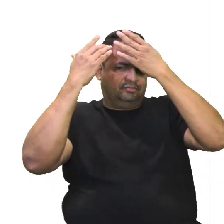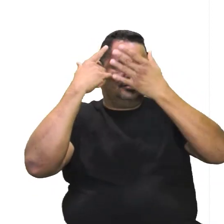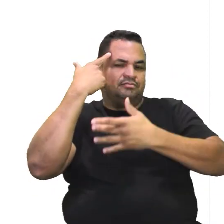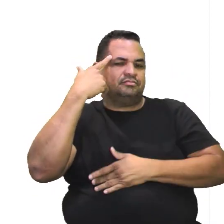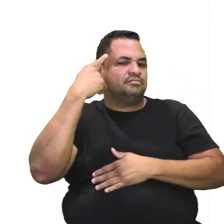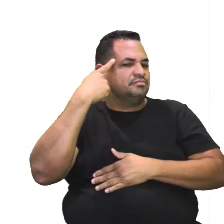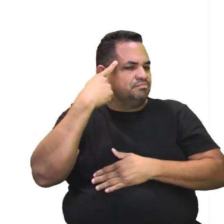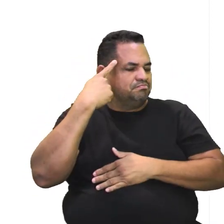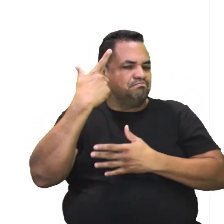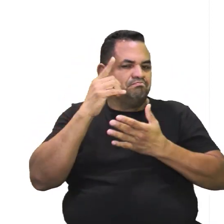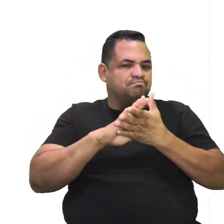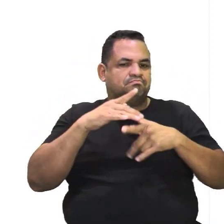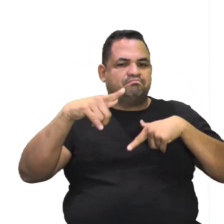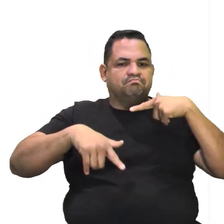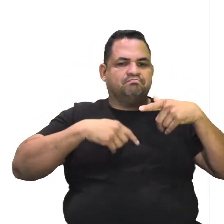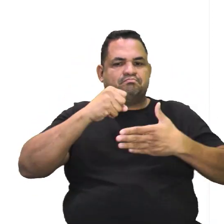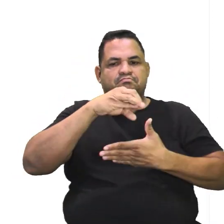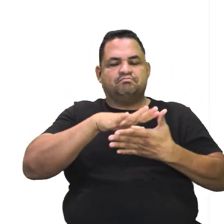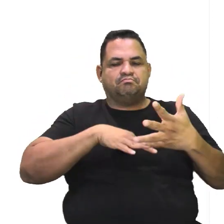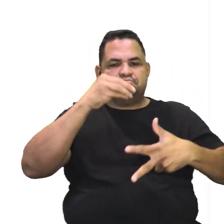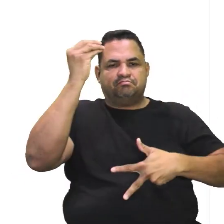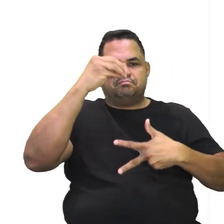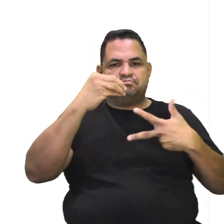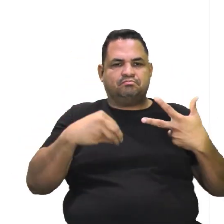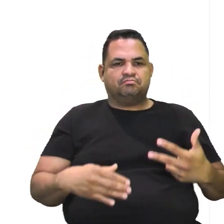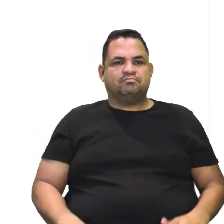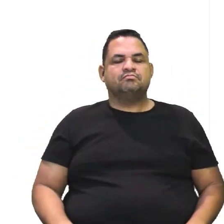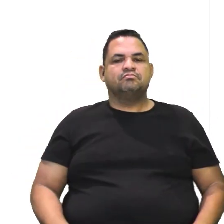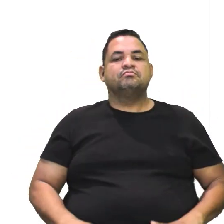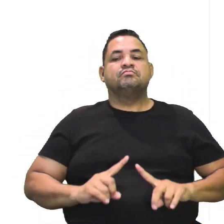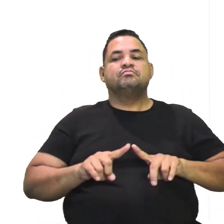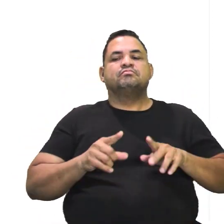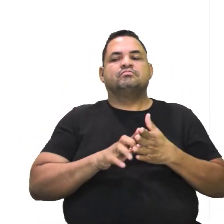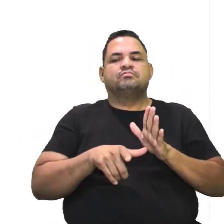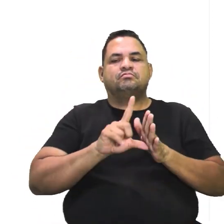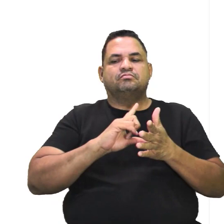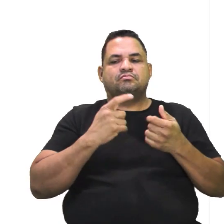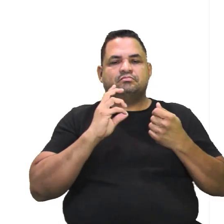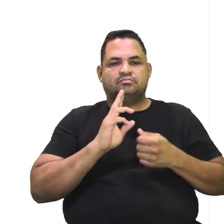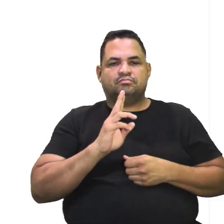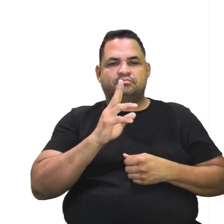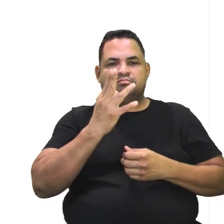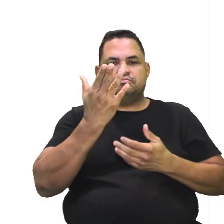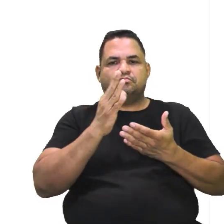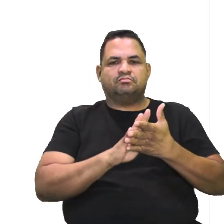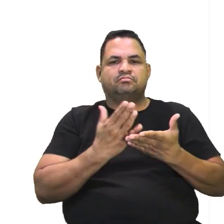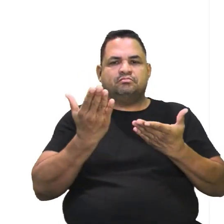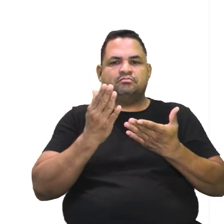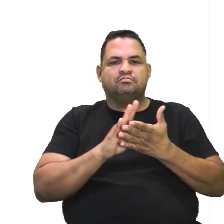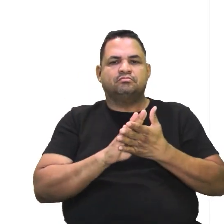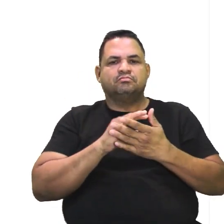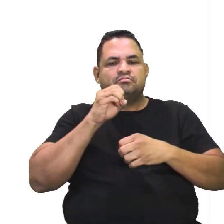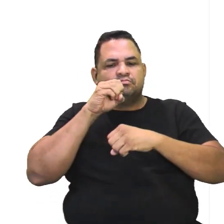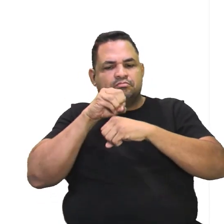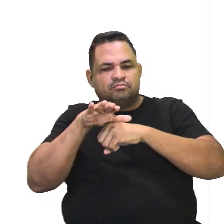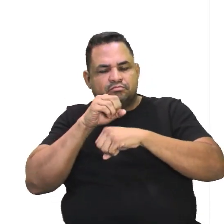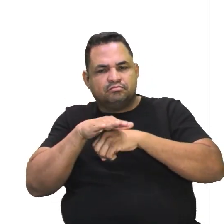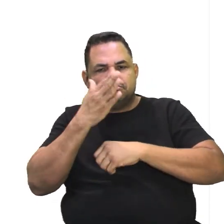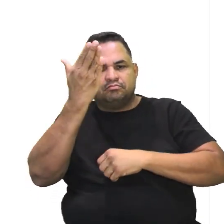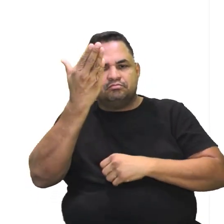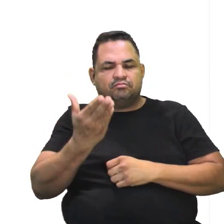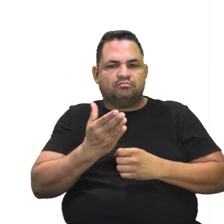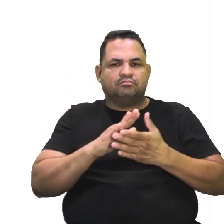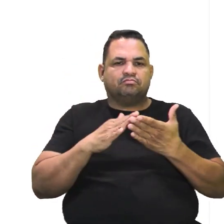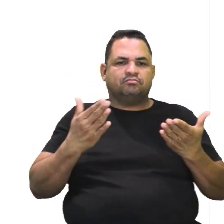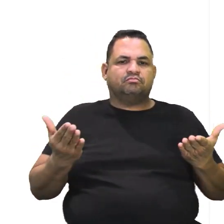seu raciocínio lógico e trabalhar as questões do Enem. Mas antes, a gente sempre dá aquela pegada, né? Aquela dica, aquela parte